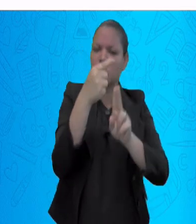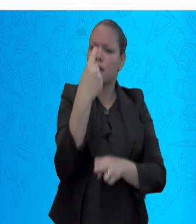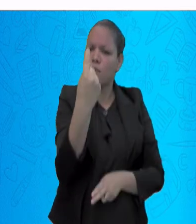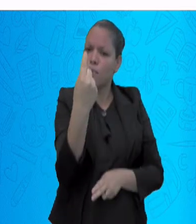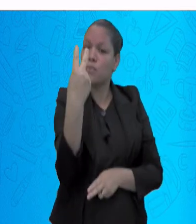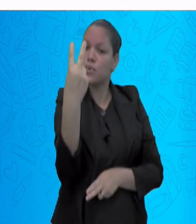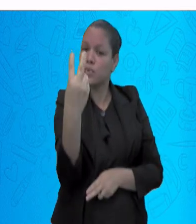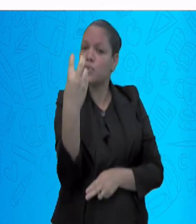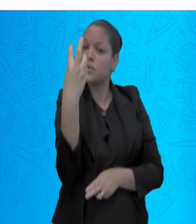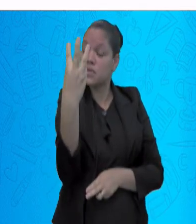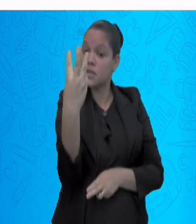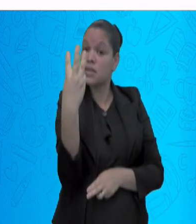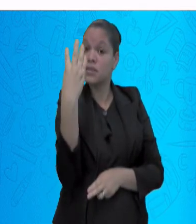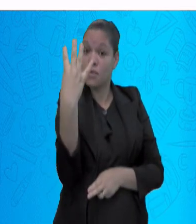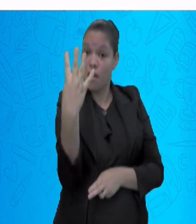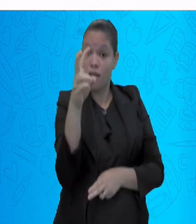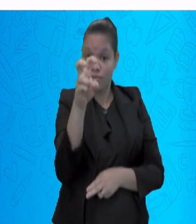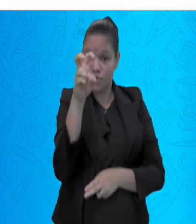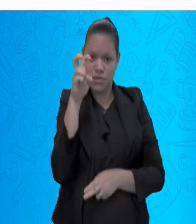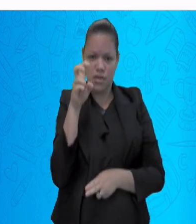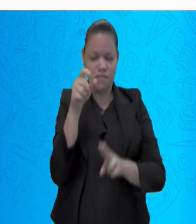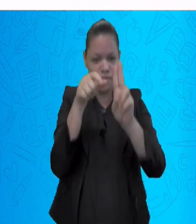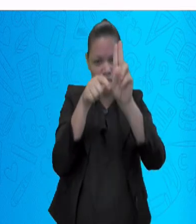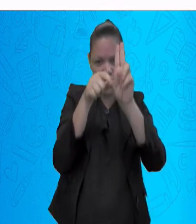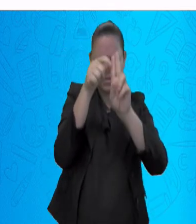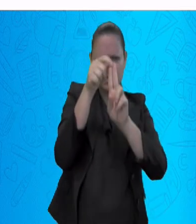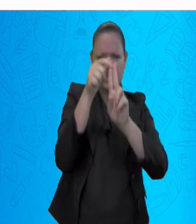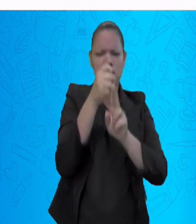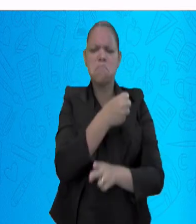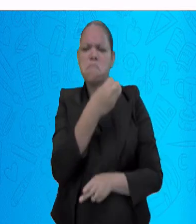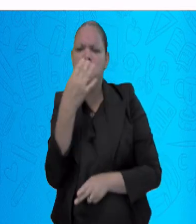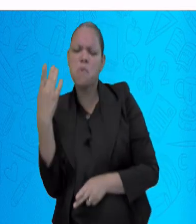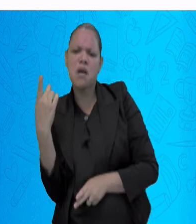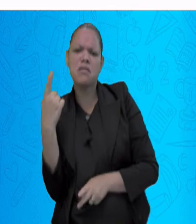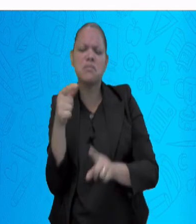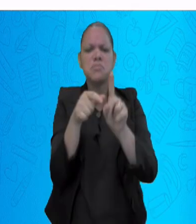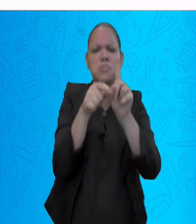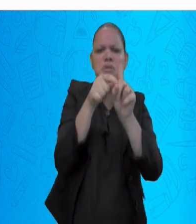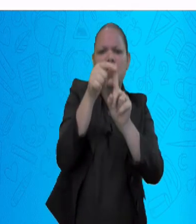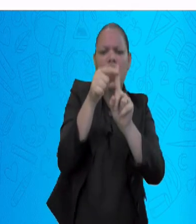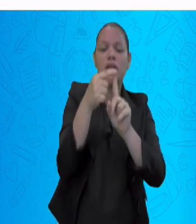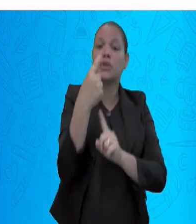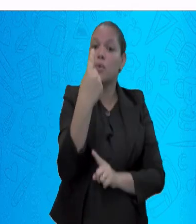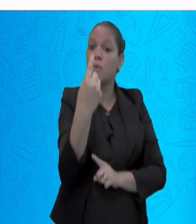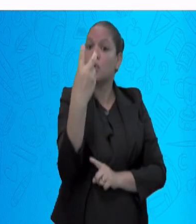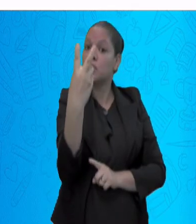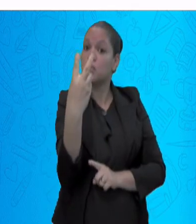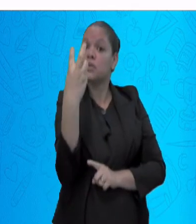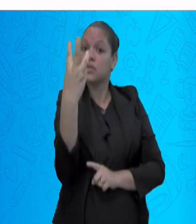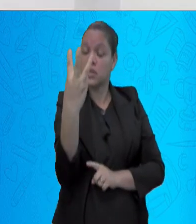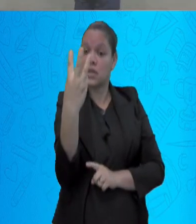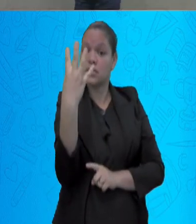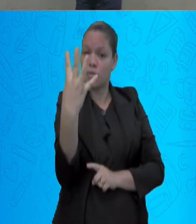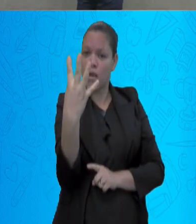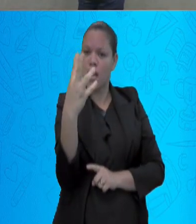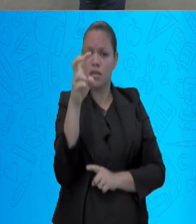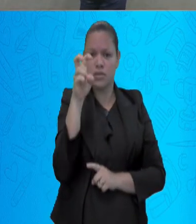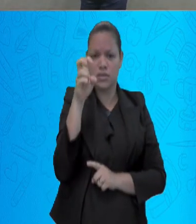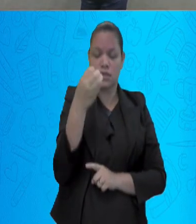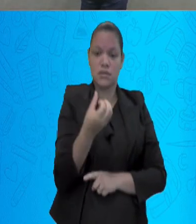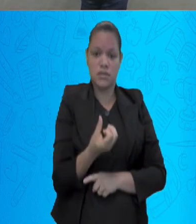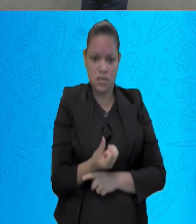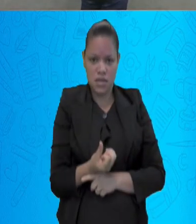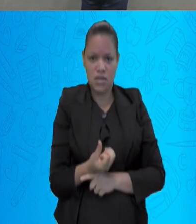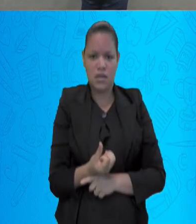4, 5 dezenas. E quantas unidades? 1, 2, 3, 4, 5,